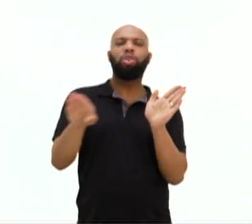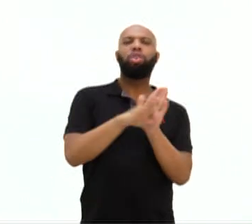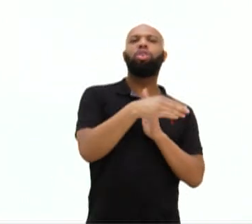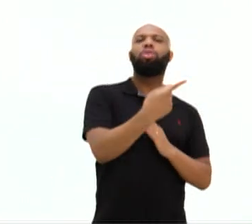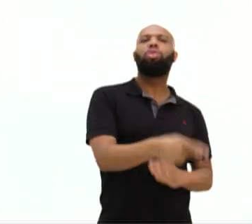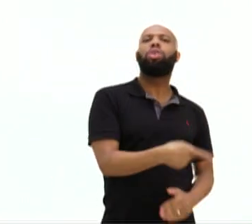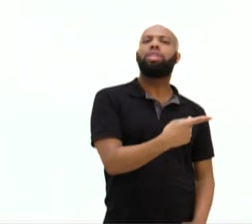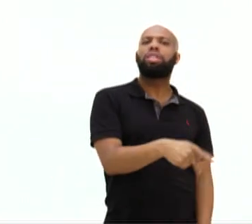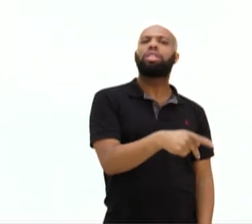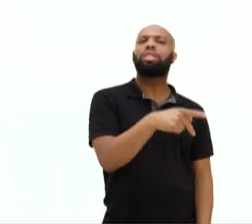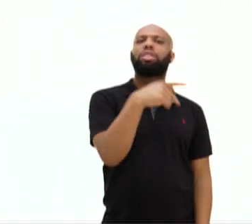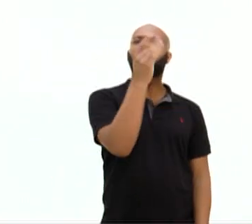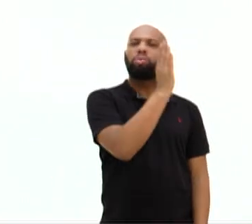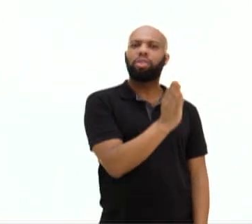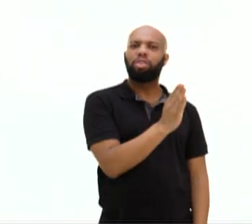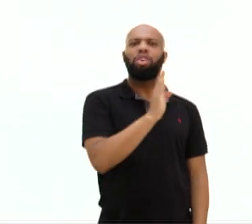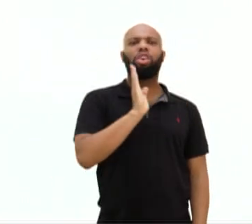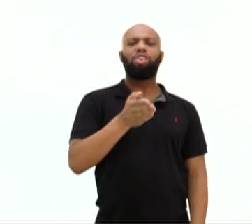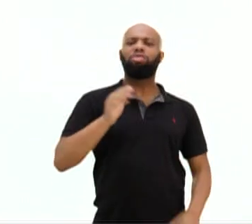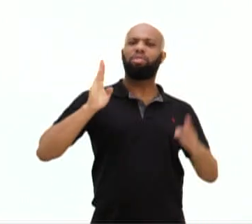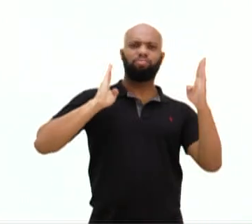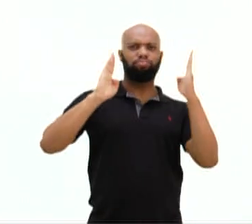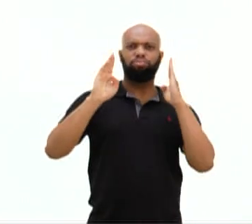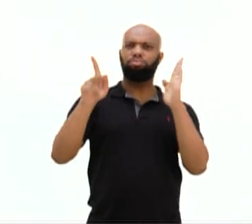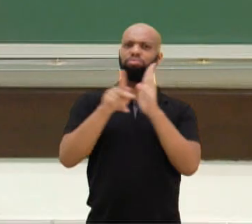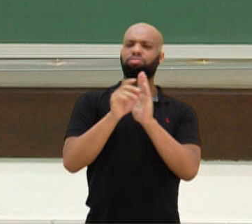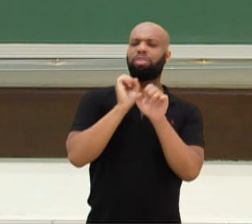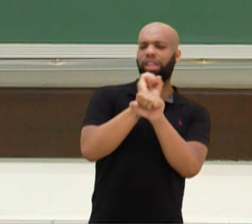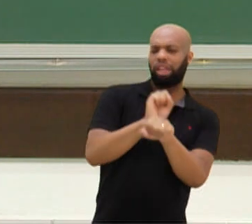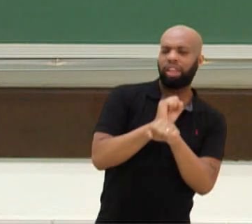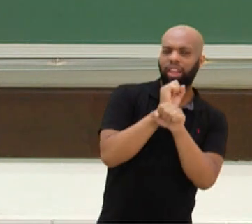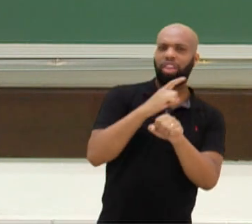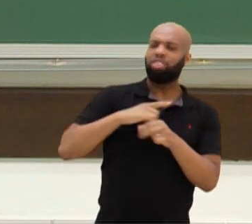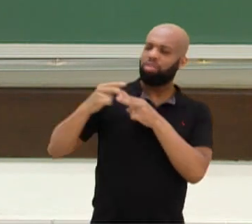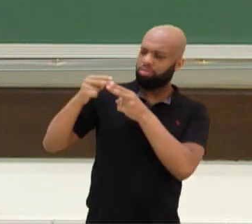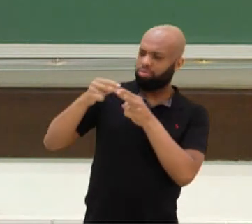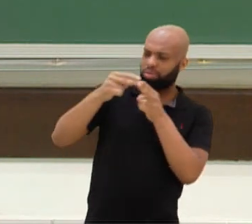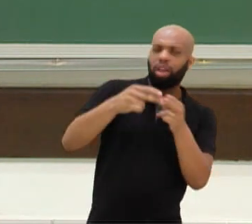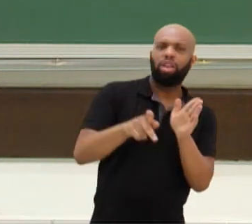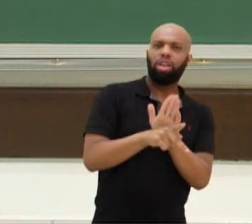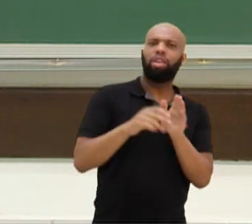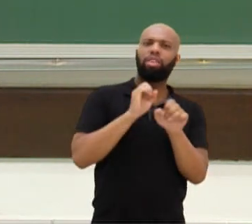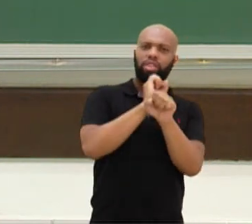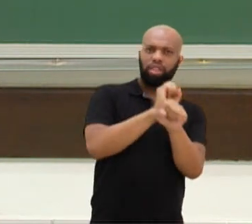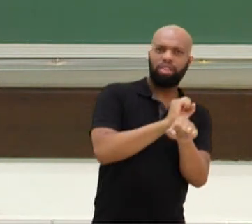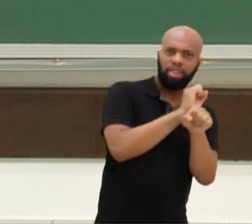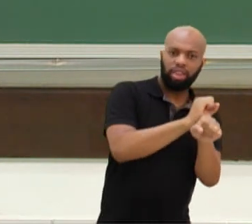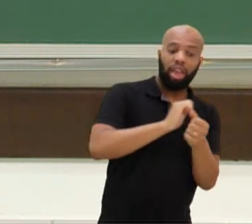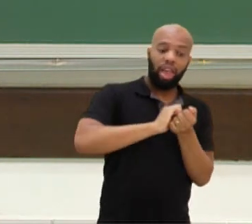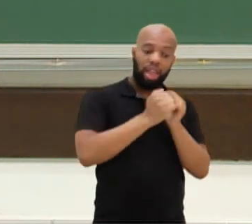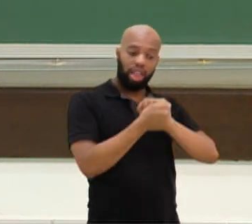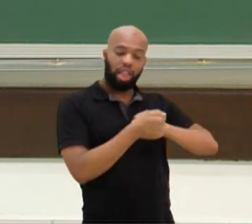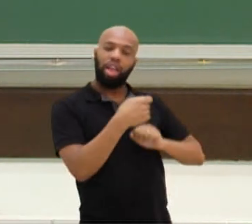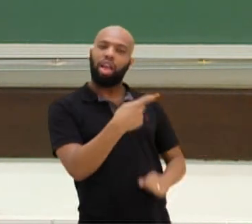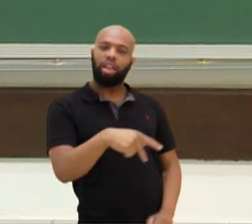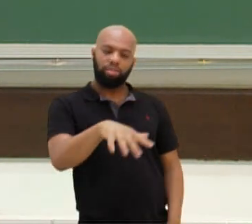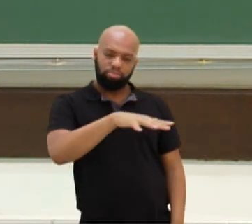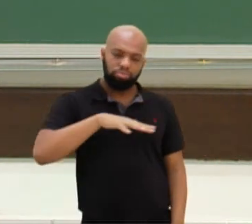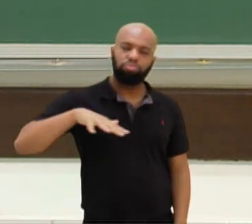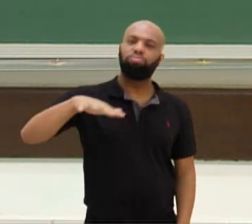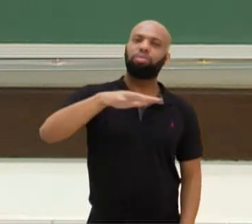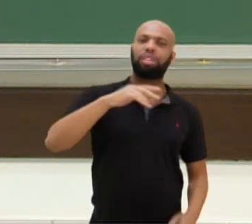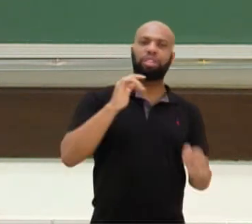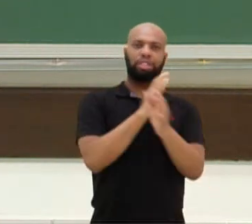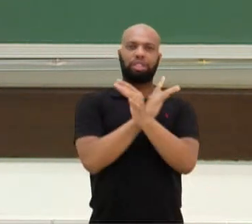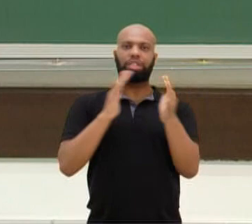ele veio junto com os navios negreiros, provavelmente, tá? Chegou aqui no Brasil naquela época já. Se adaptou muito bem ao ambiente urbano,